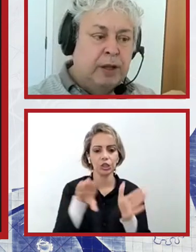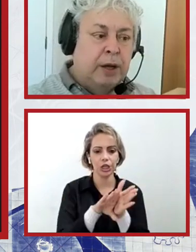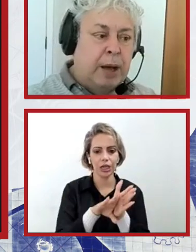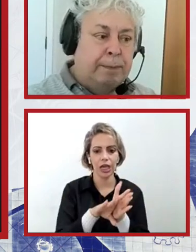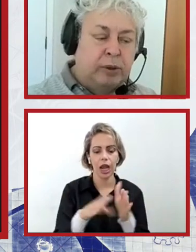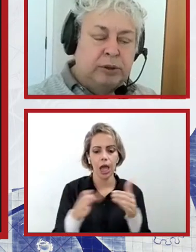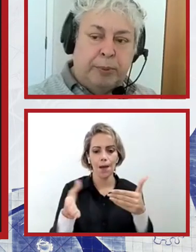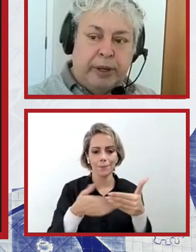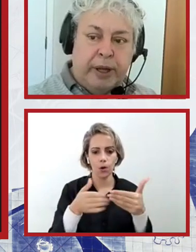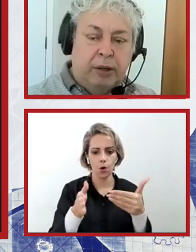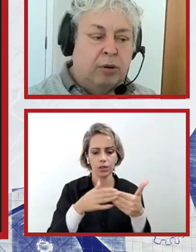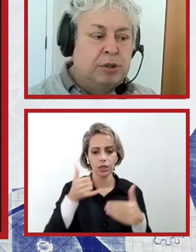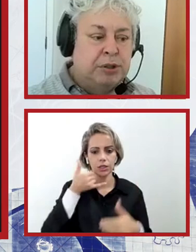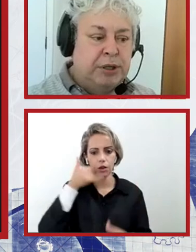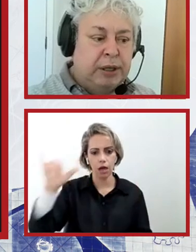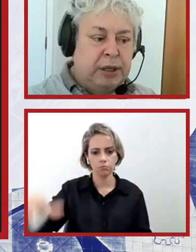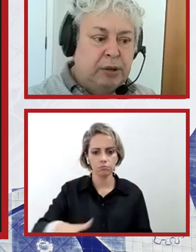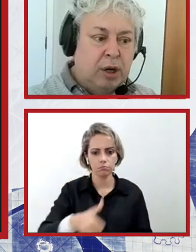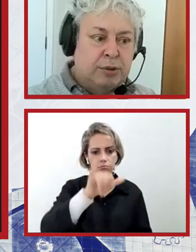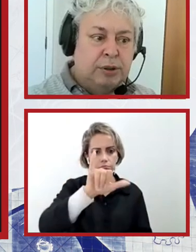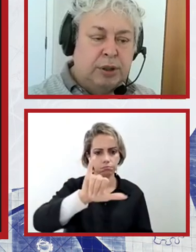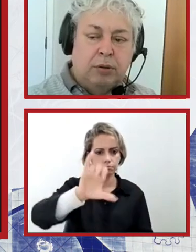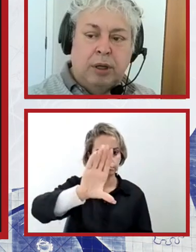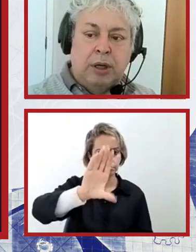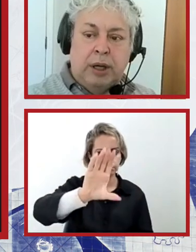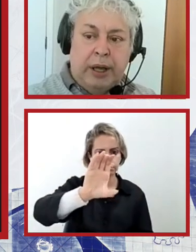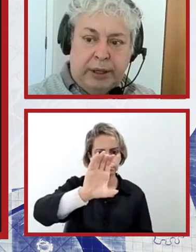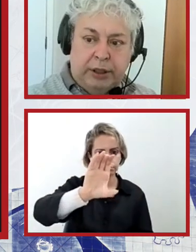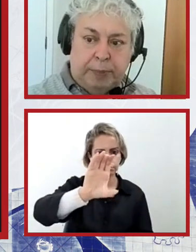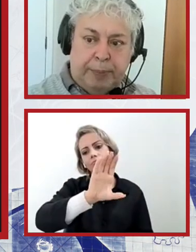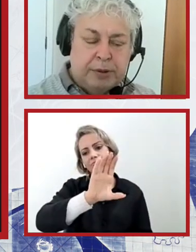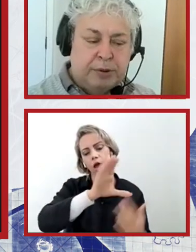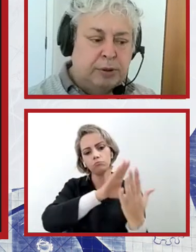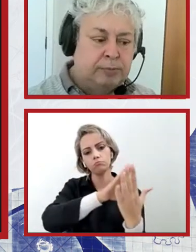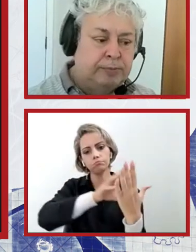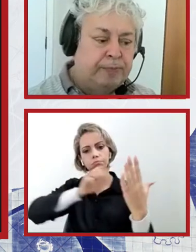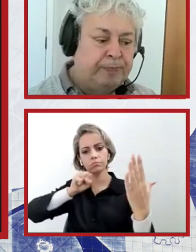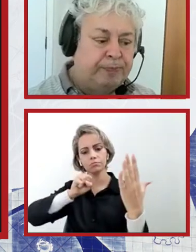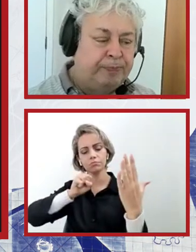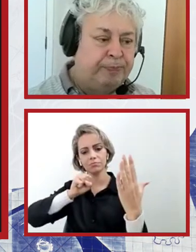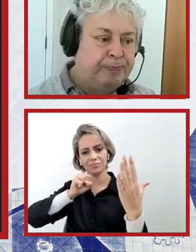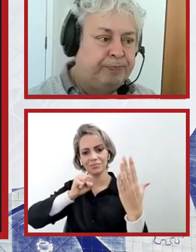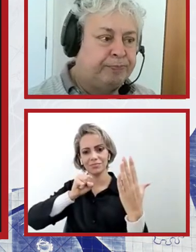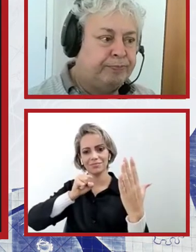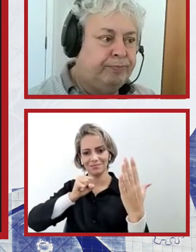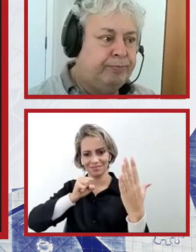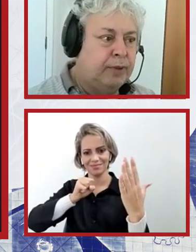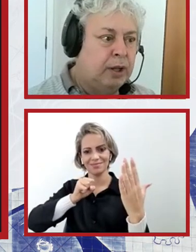celular, aponta para o QR code e aquele código, então, é lido para a pessoa.